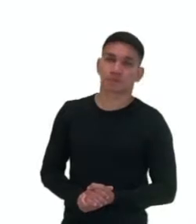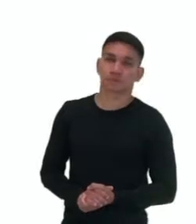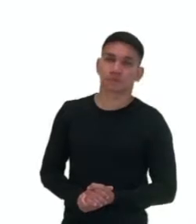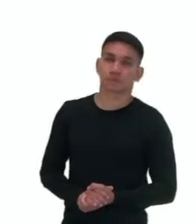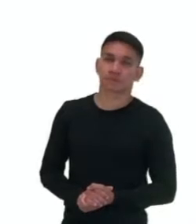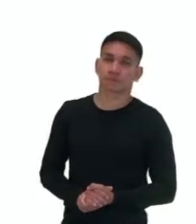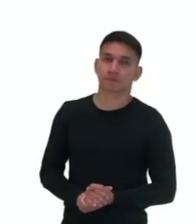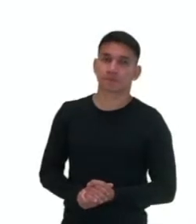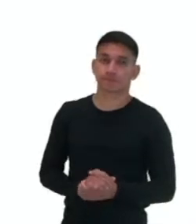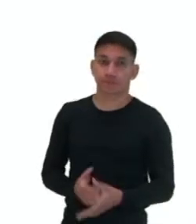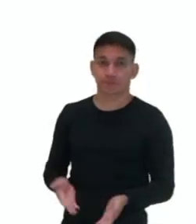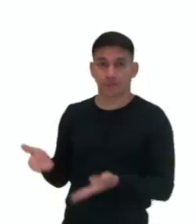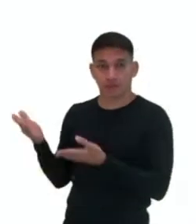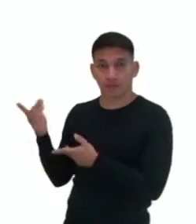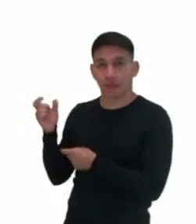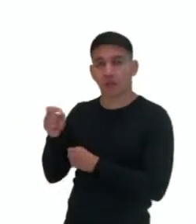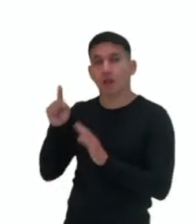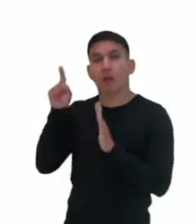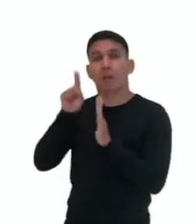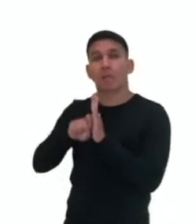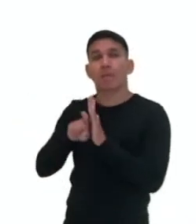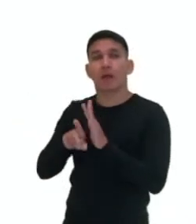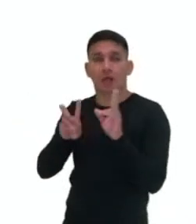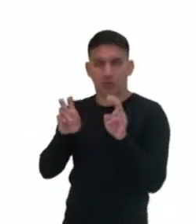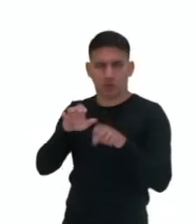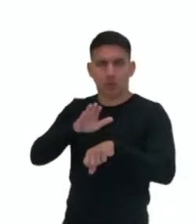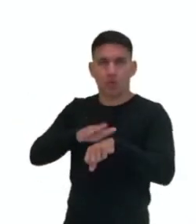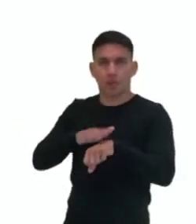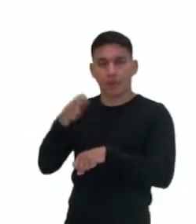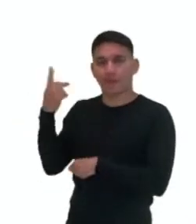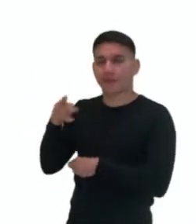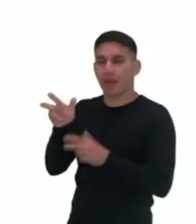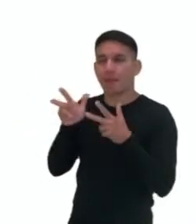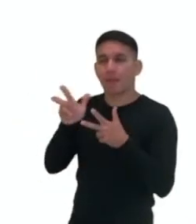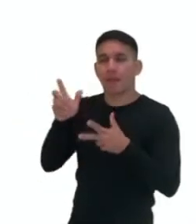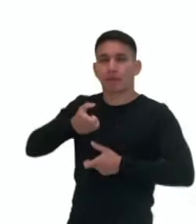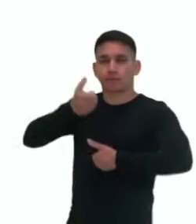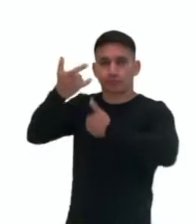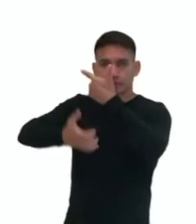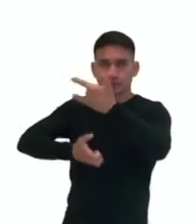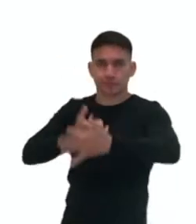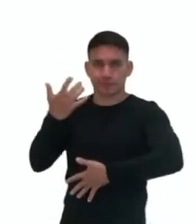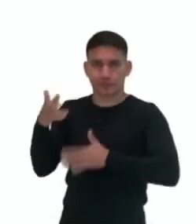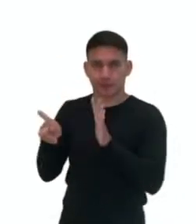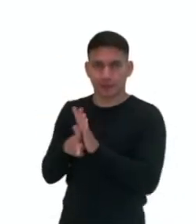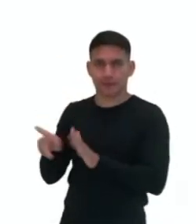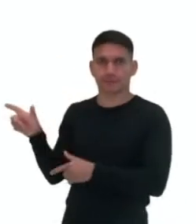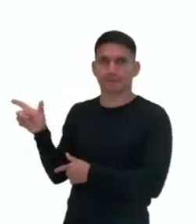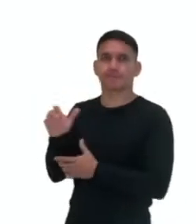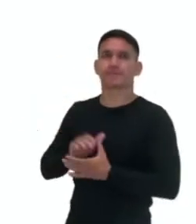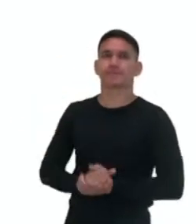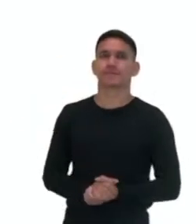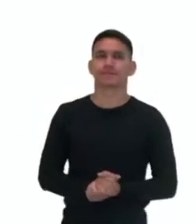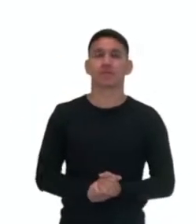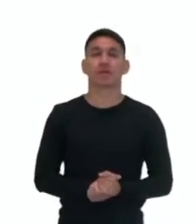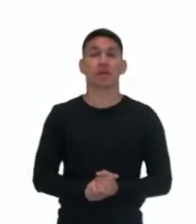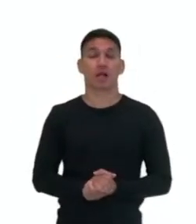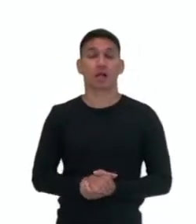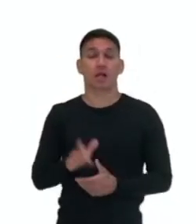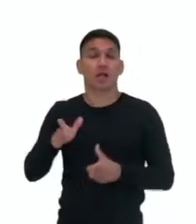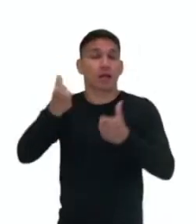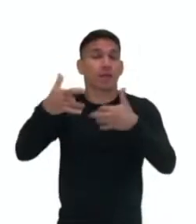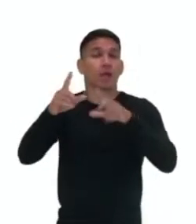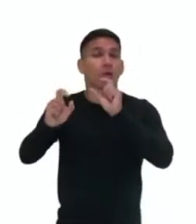aspas. Então, esse questionamento, né, o que questiona a Agostina Bessada. Estamos